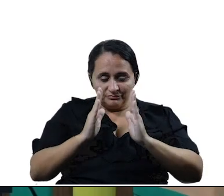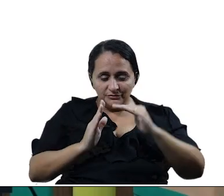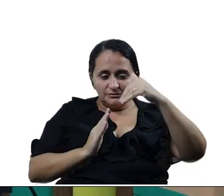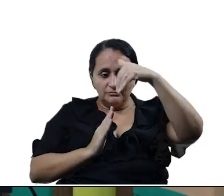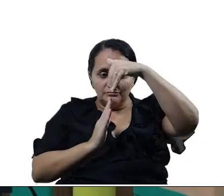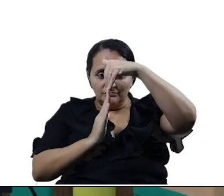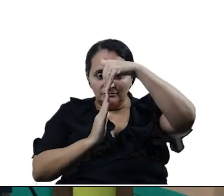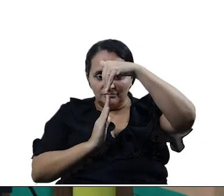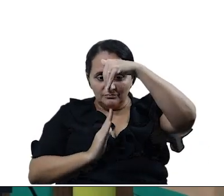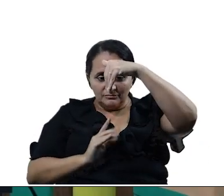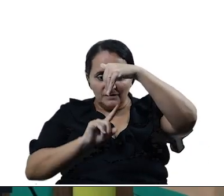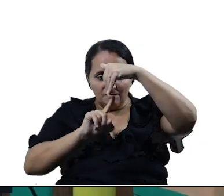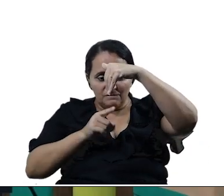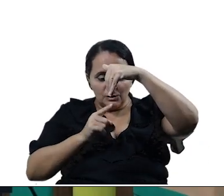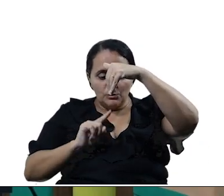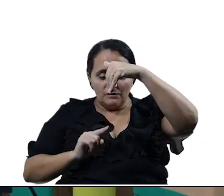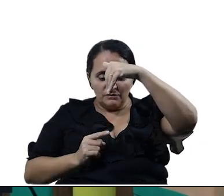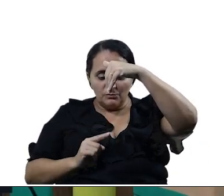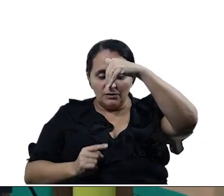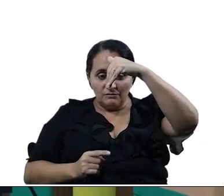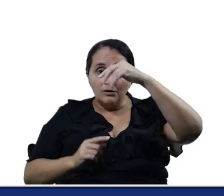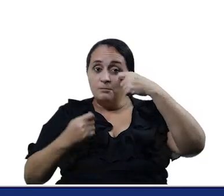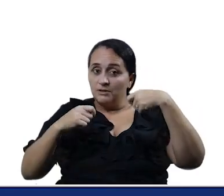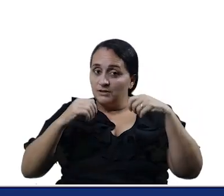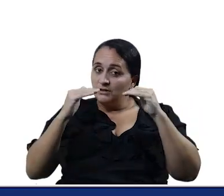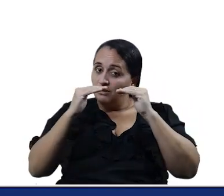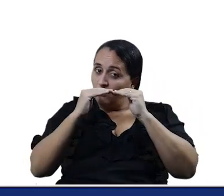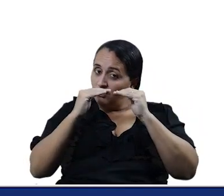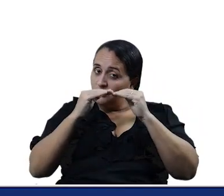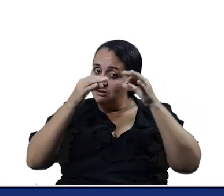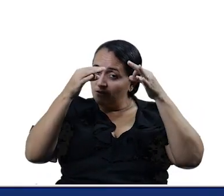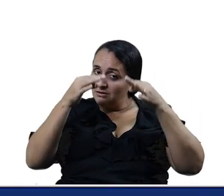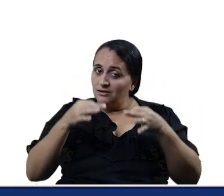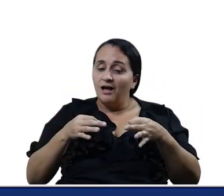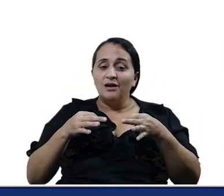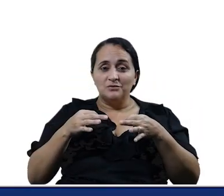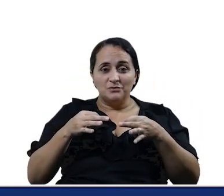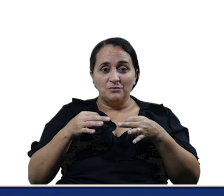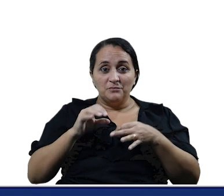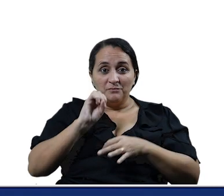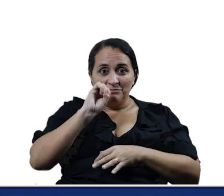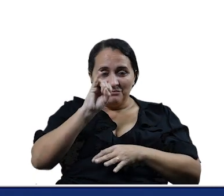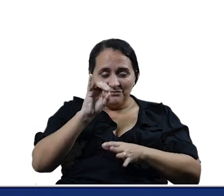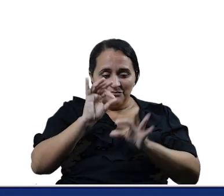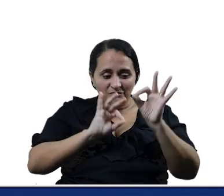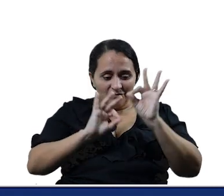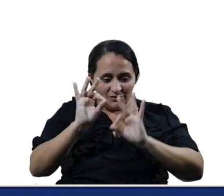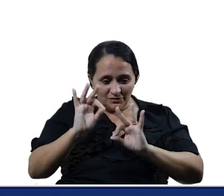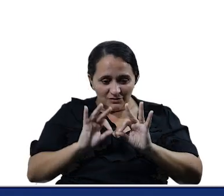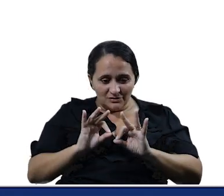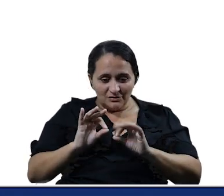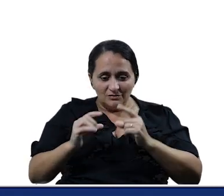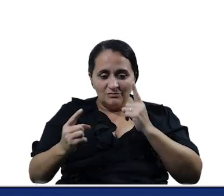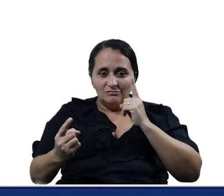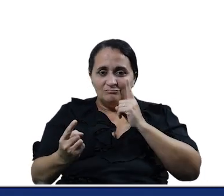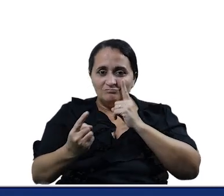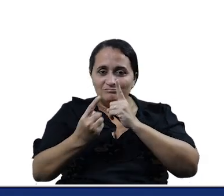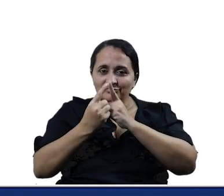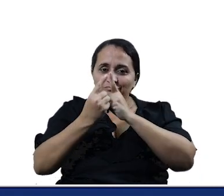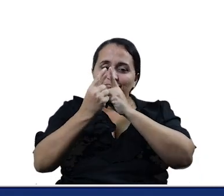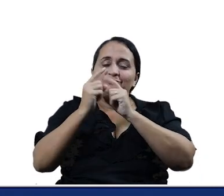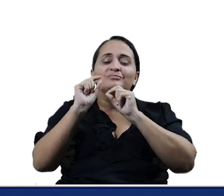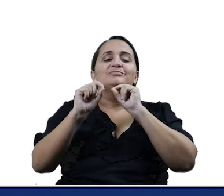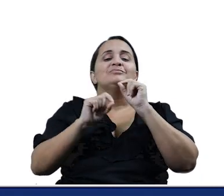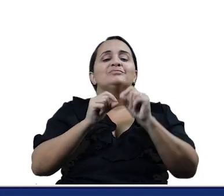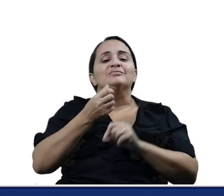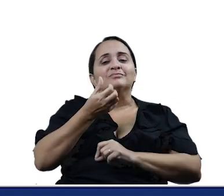tá bom? Então, quando a gente organizou a conta, chegou ao mesmo valor, certo?